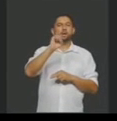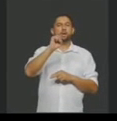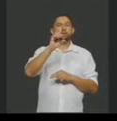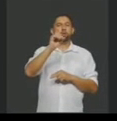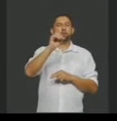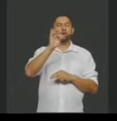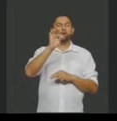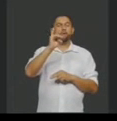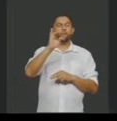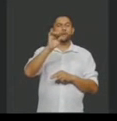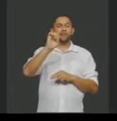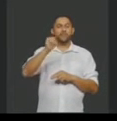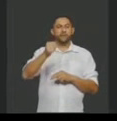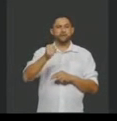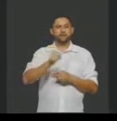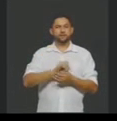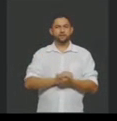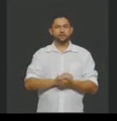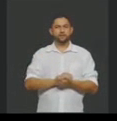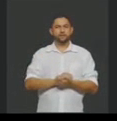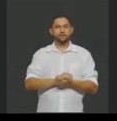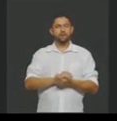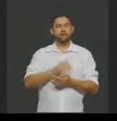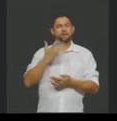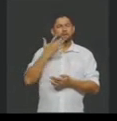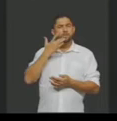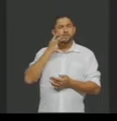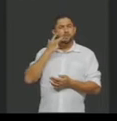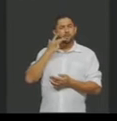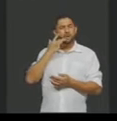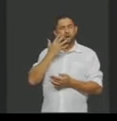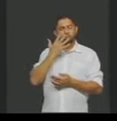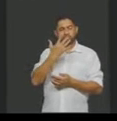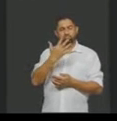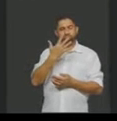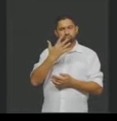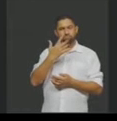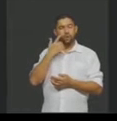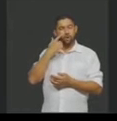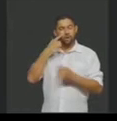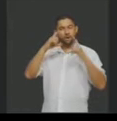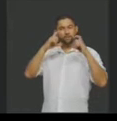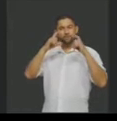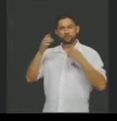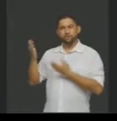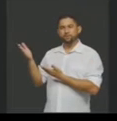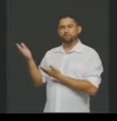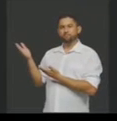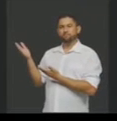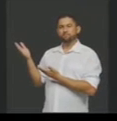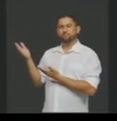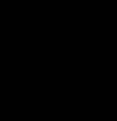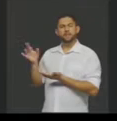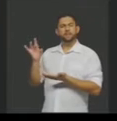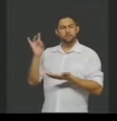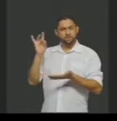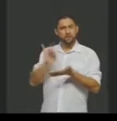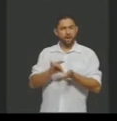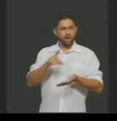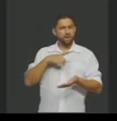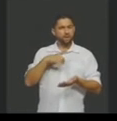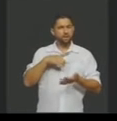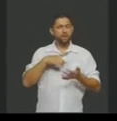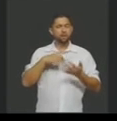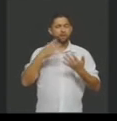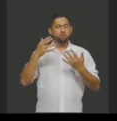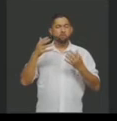crisófitas, ou algas douradas. Olha só para essa imagem, realmente é uma alga dourada, né? Ela parece que tem um